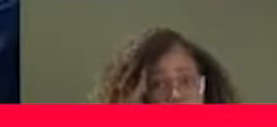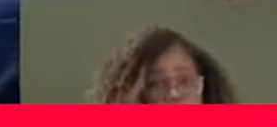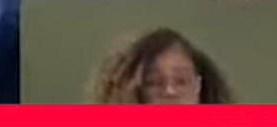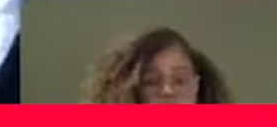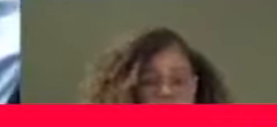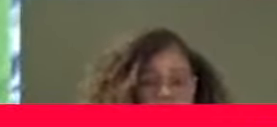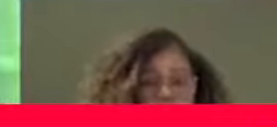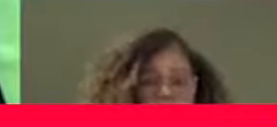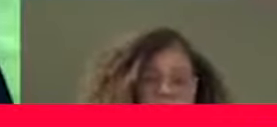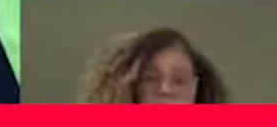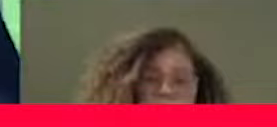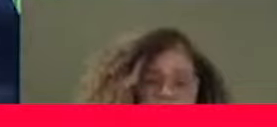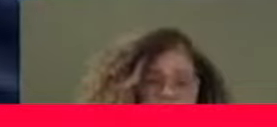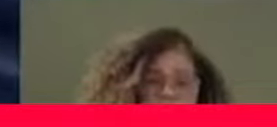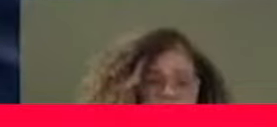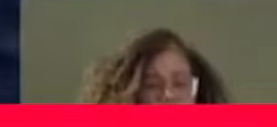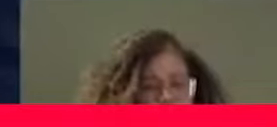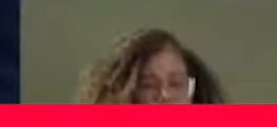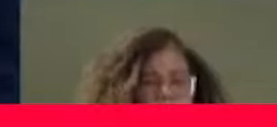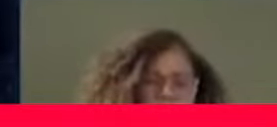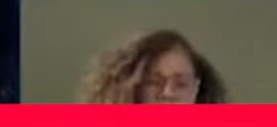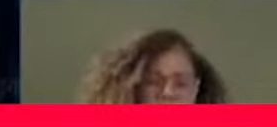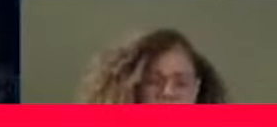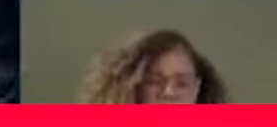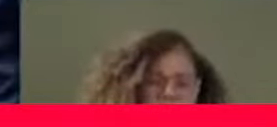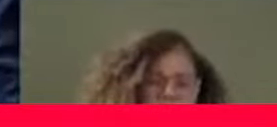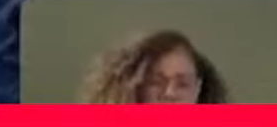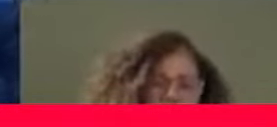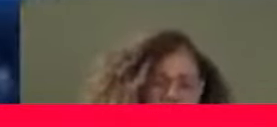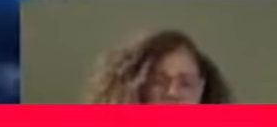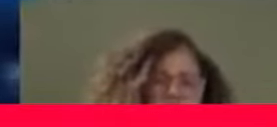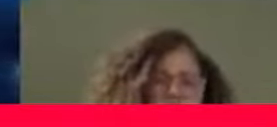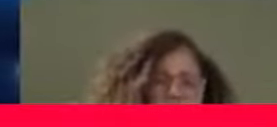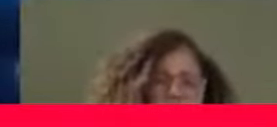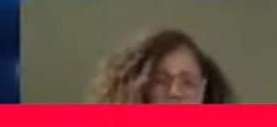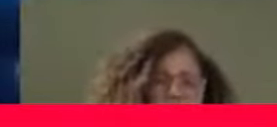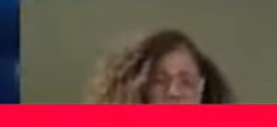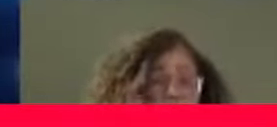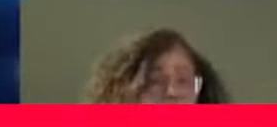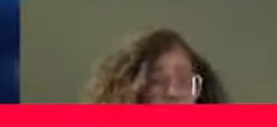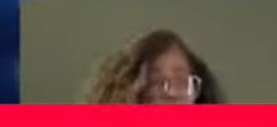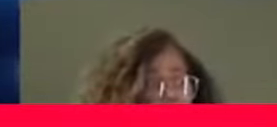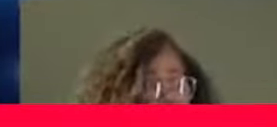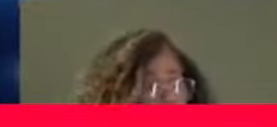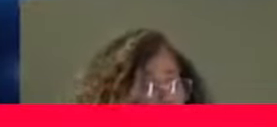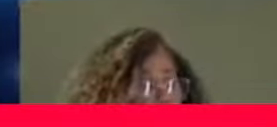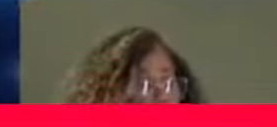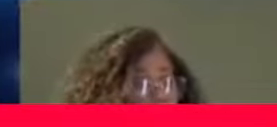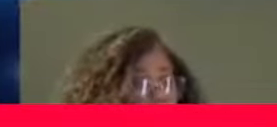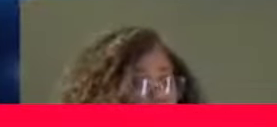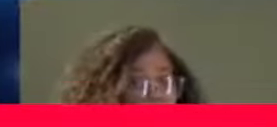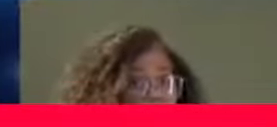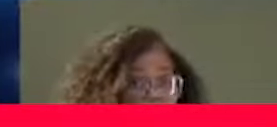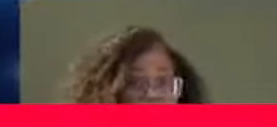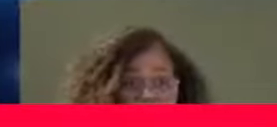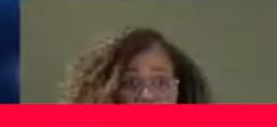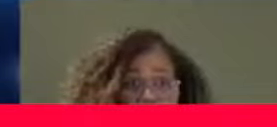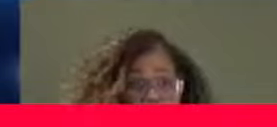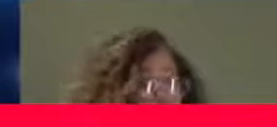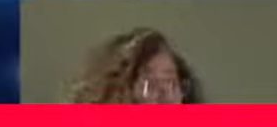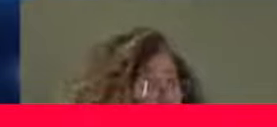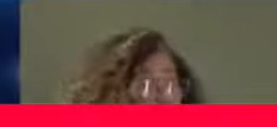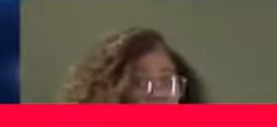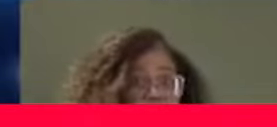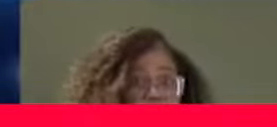eu peço a o apoio ao Senhor demais senadores e senadoras paraa história como essa aqui ó uma família destruída